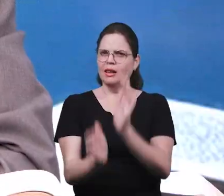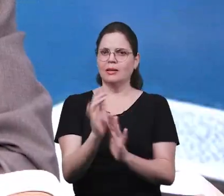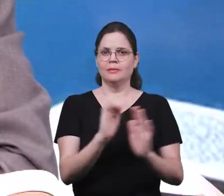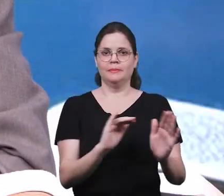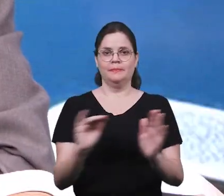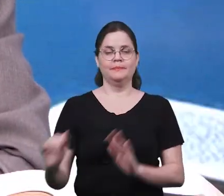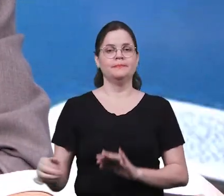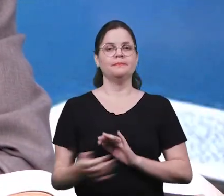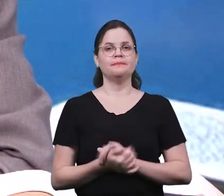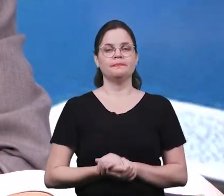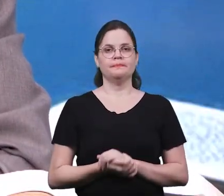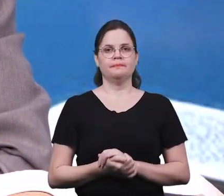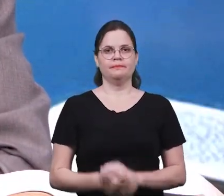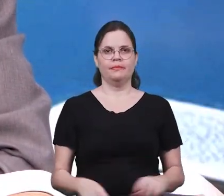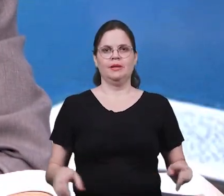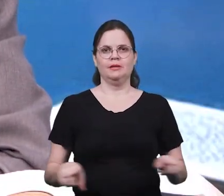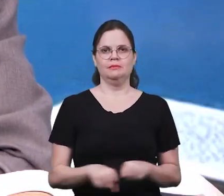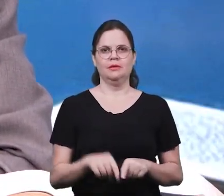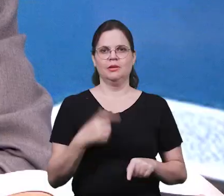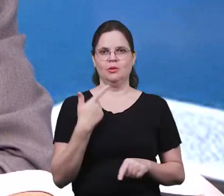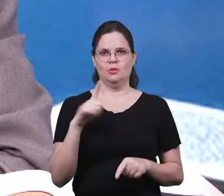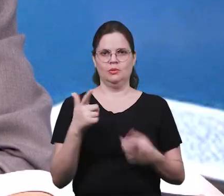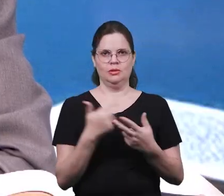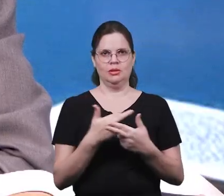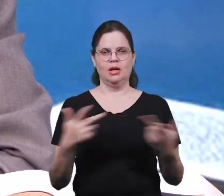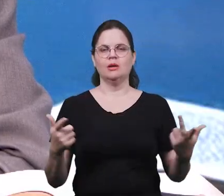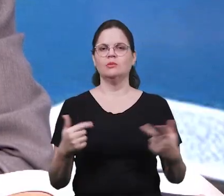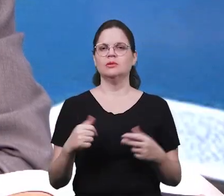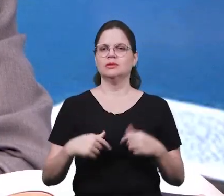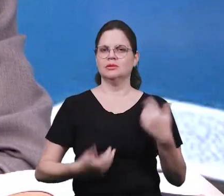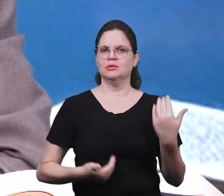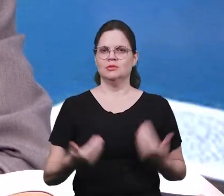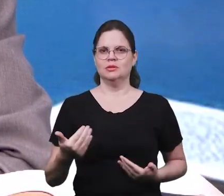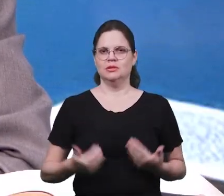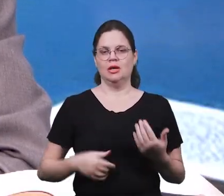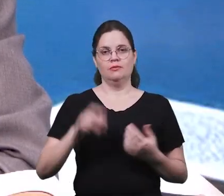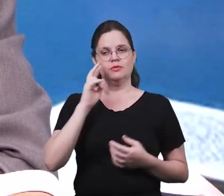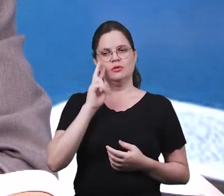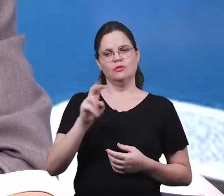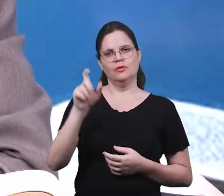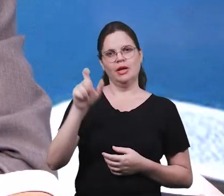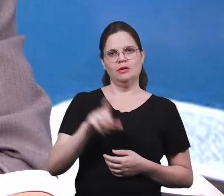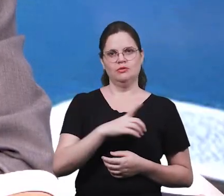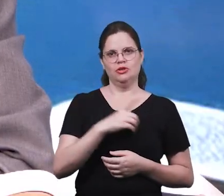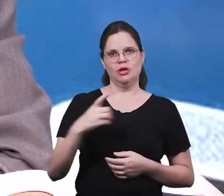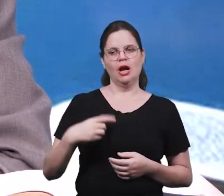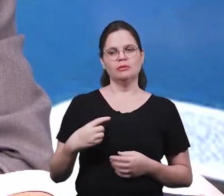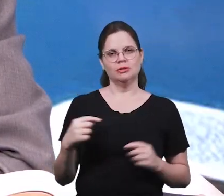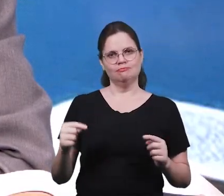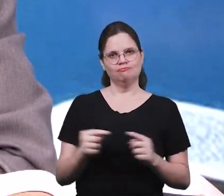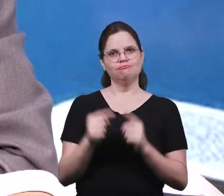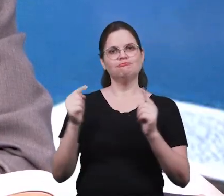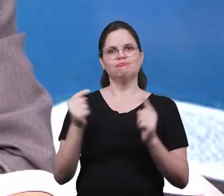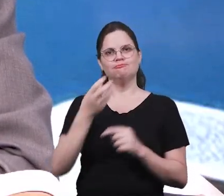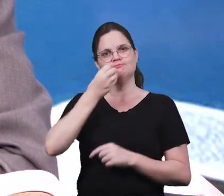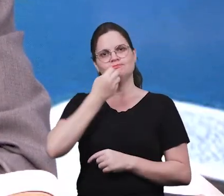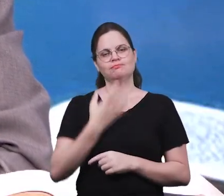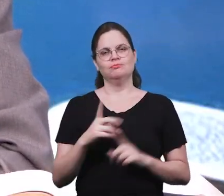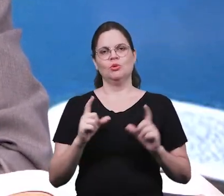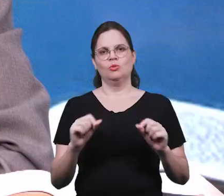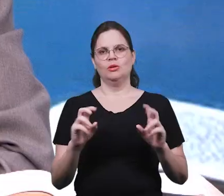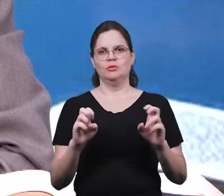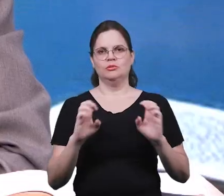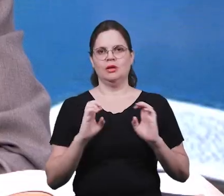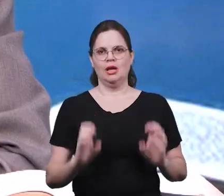aspecto que a igreja normalmente sente prazer em ver no diácono a nível de ética é a questão